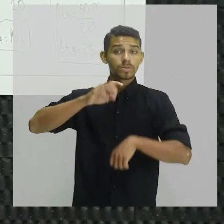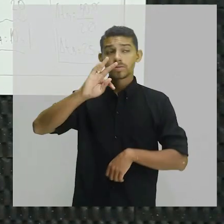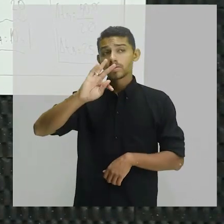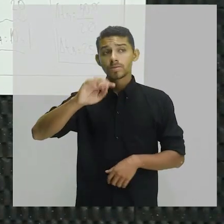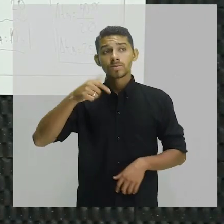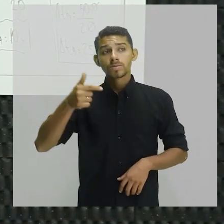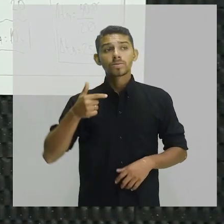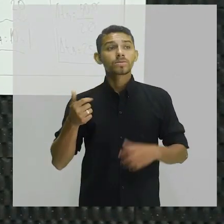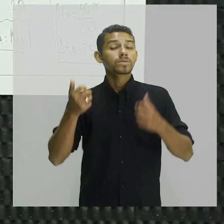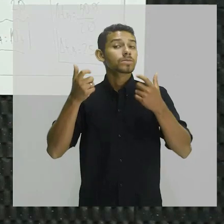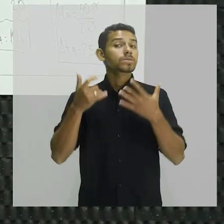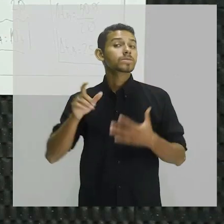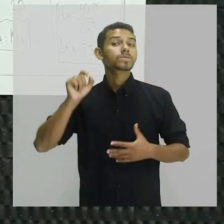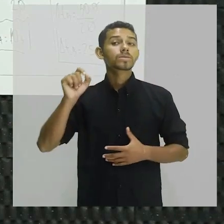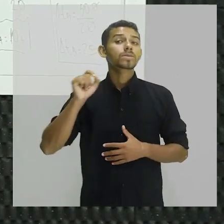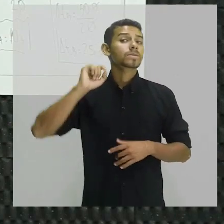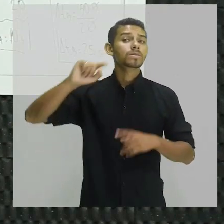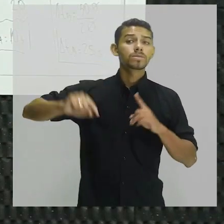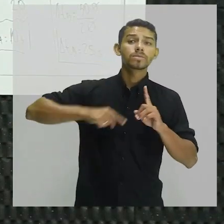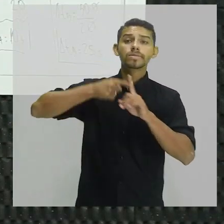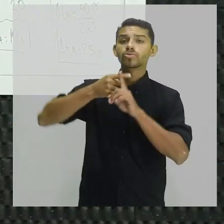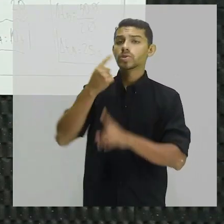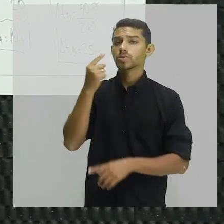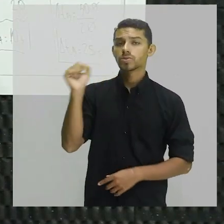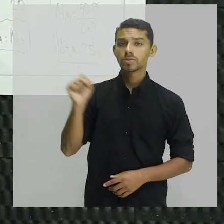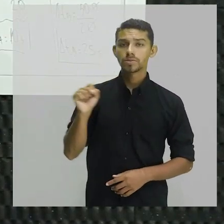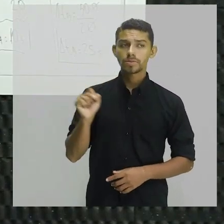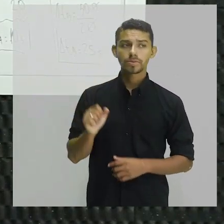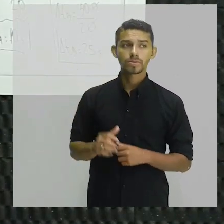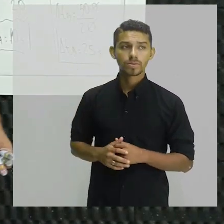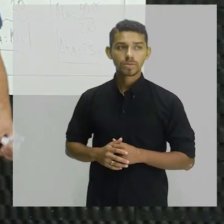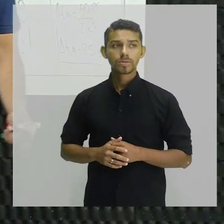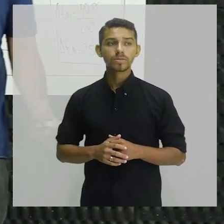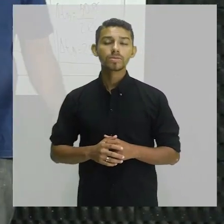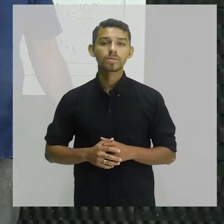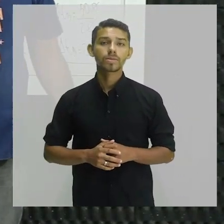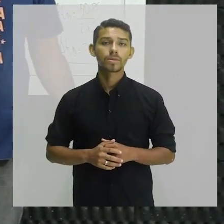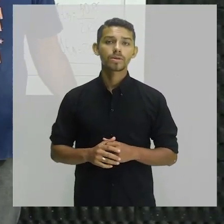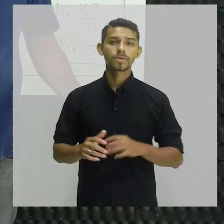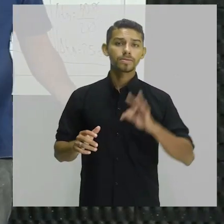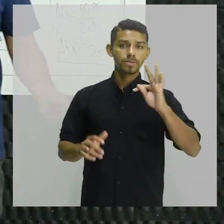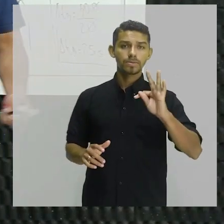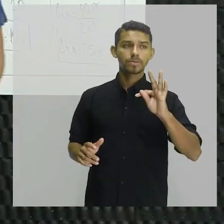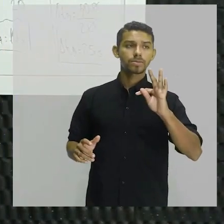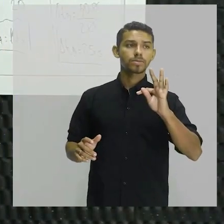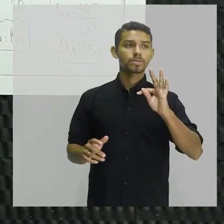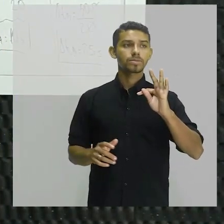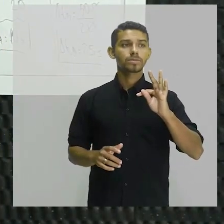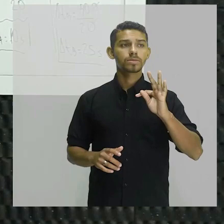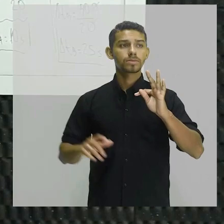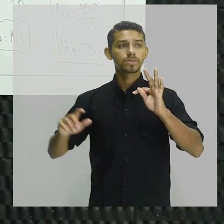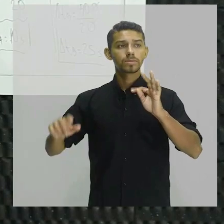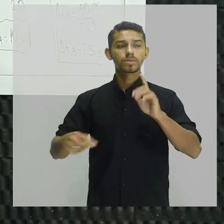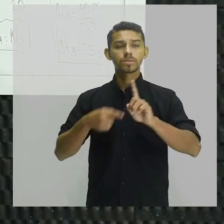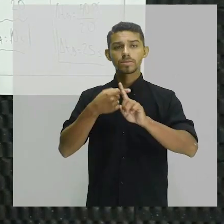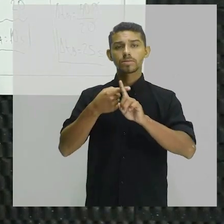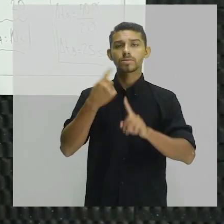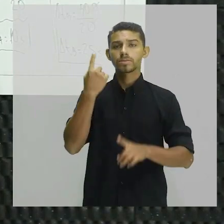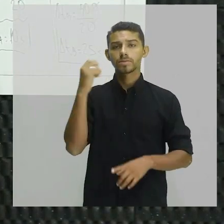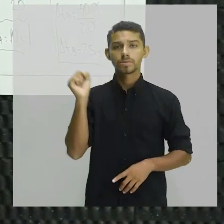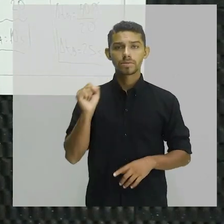tempo 1 mais 1 segundo. Mais 1 segundo, né? Então, ele perdeu 1 segundo